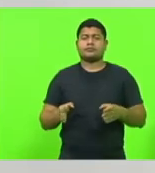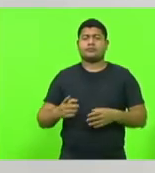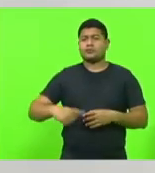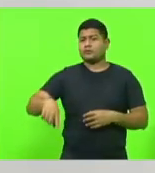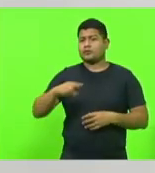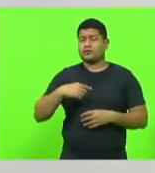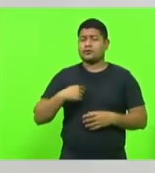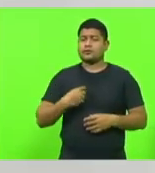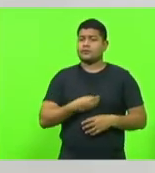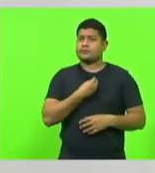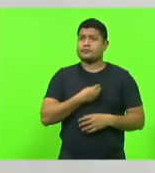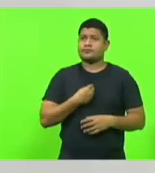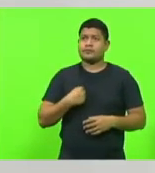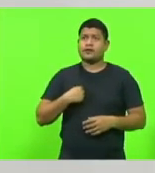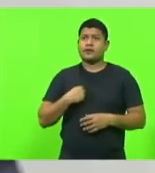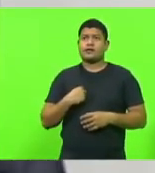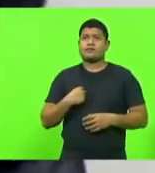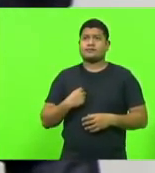Eu lamento.